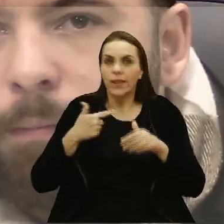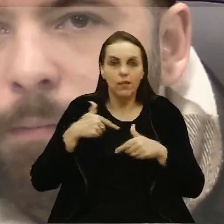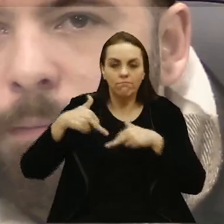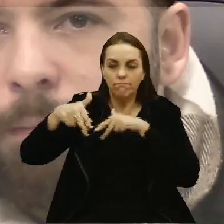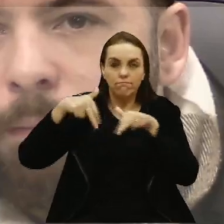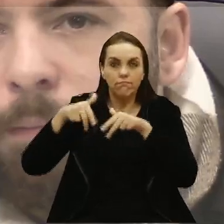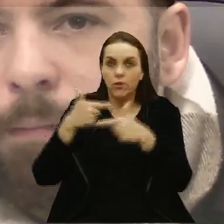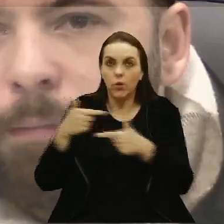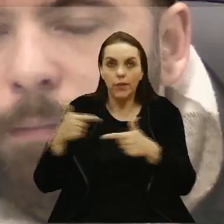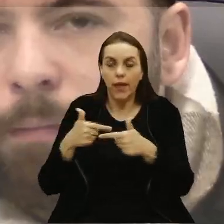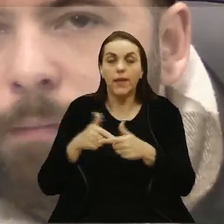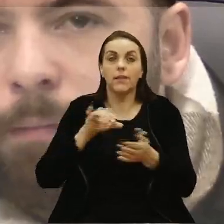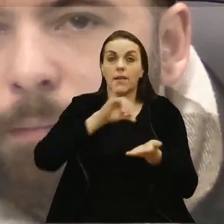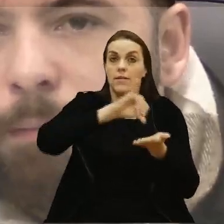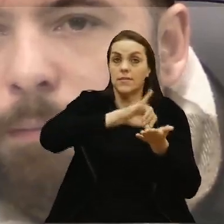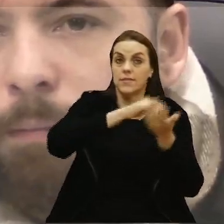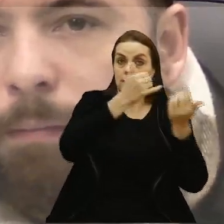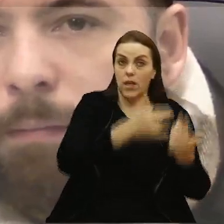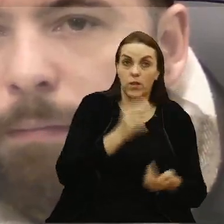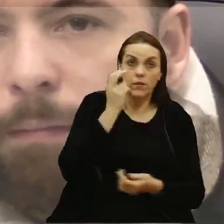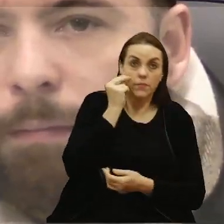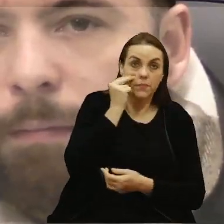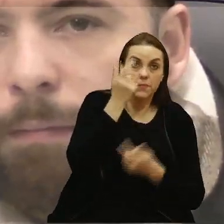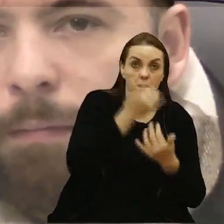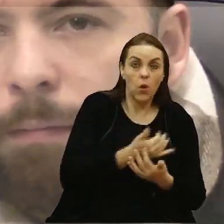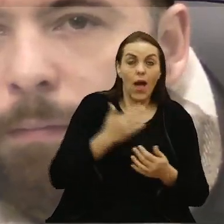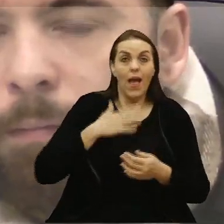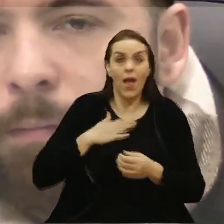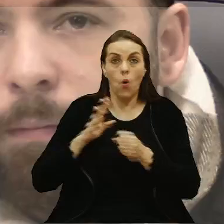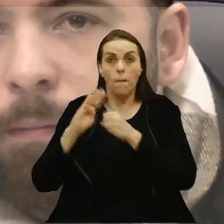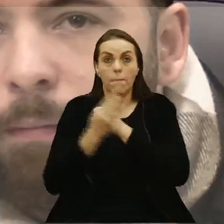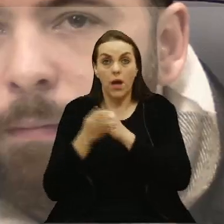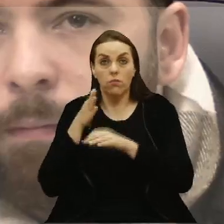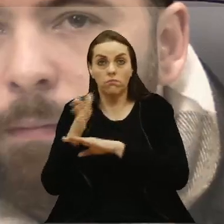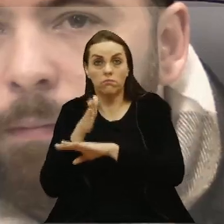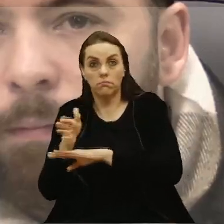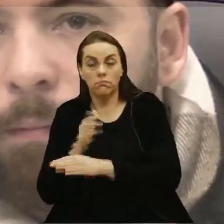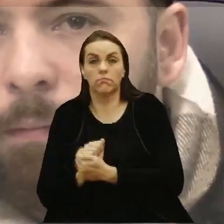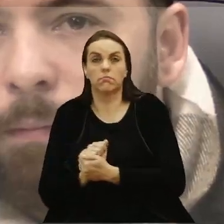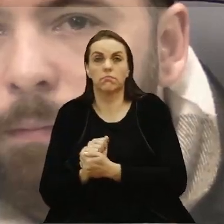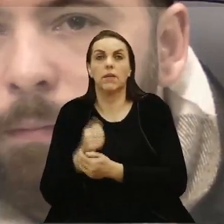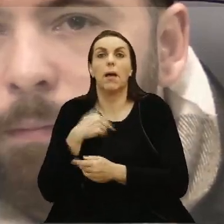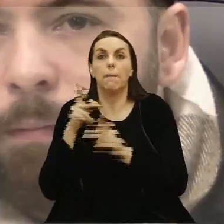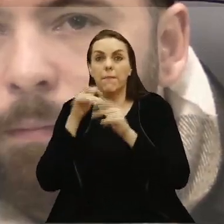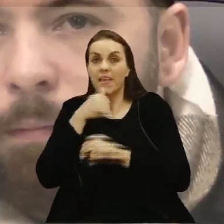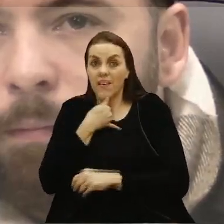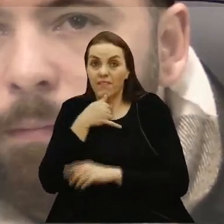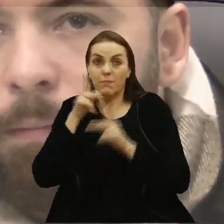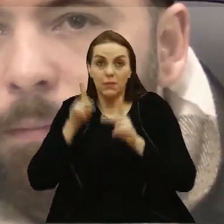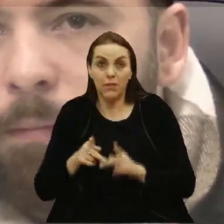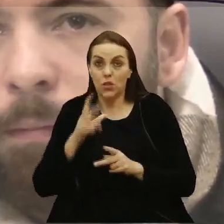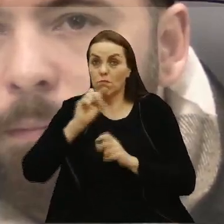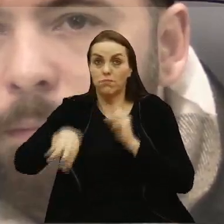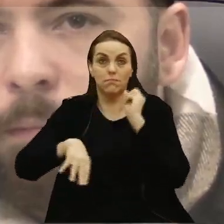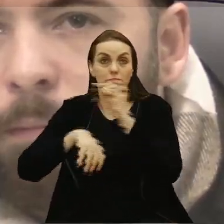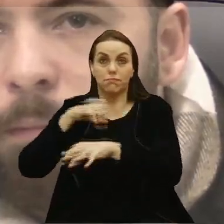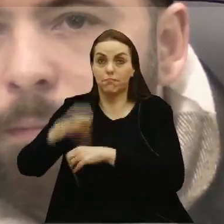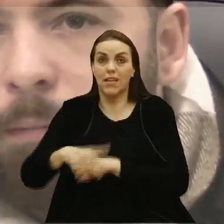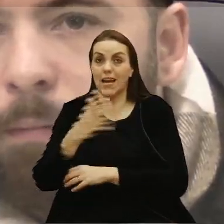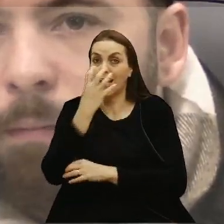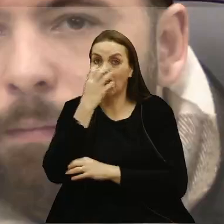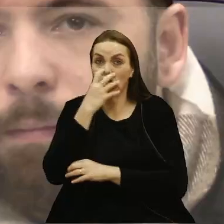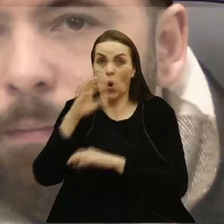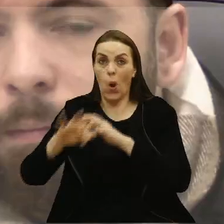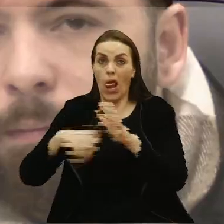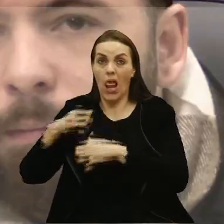Eu vou para os bairros. Infelizmente, o pessoal coloca as sacolinhas e os cachorros passam e